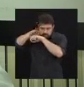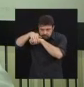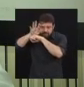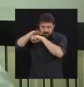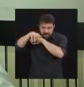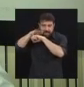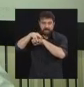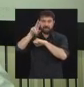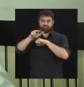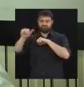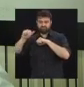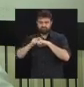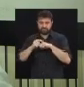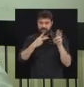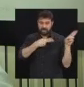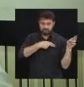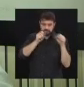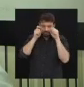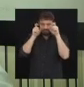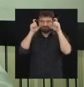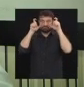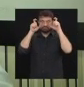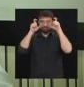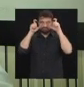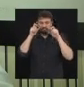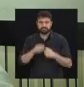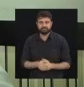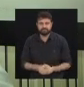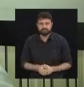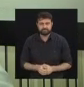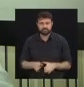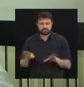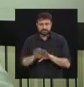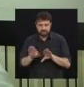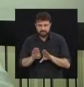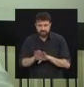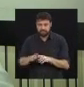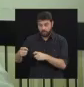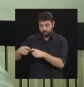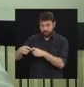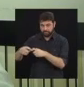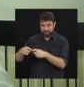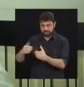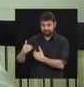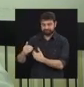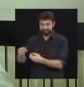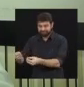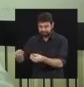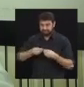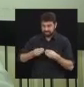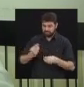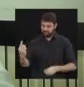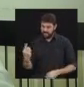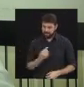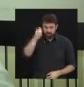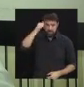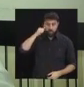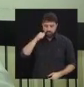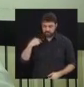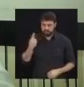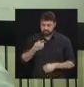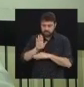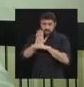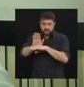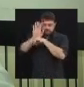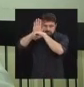de oclusão, principalmente à noite, quando vai dormir, e uma colega me encaminhou pedindo para que tentasse melhorar o fechamento. E a gente